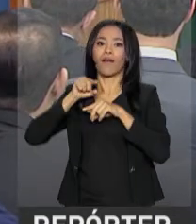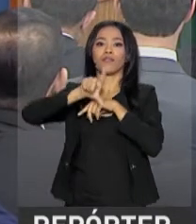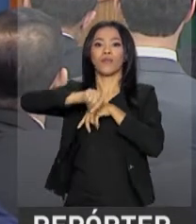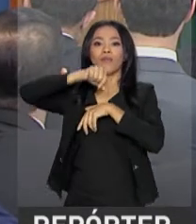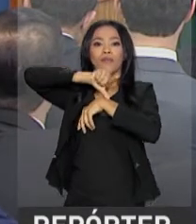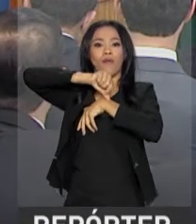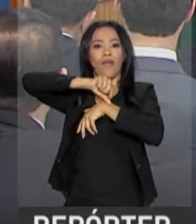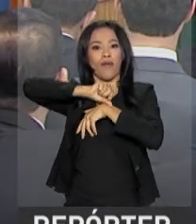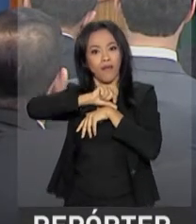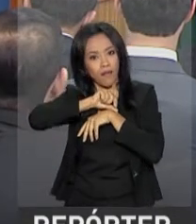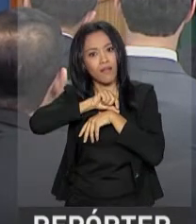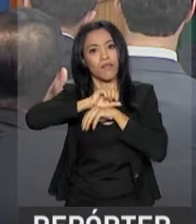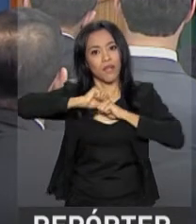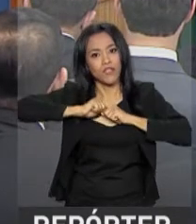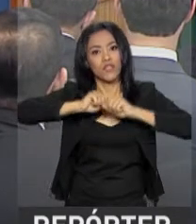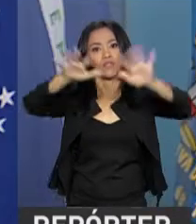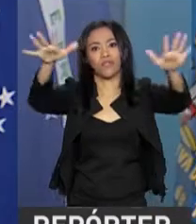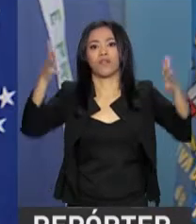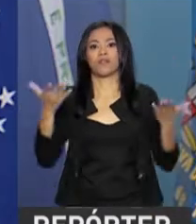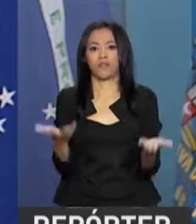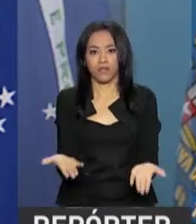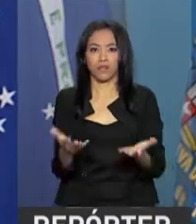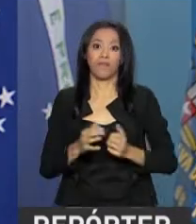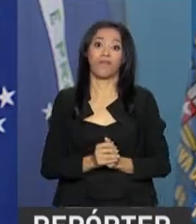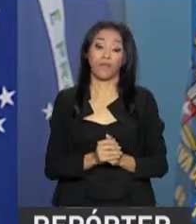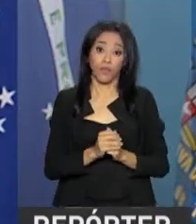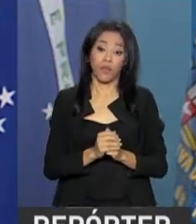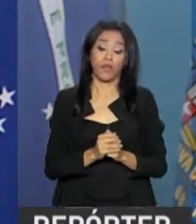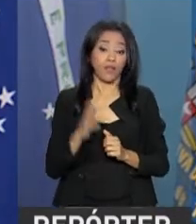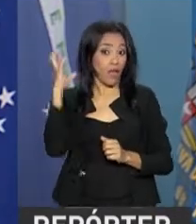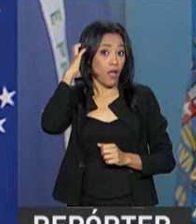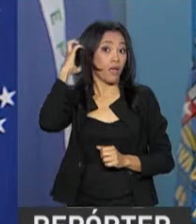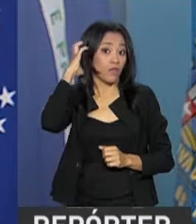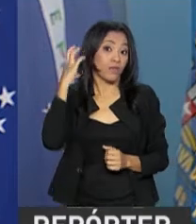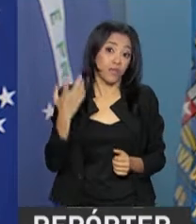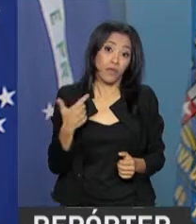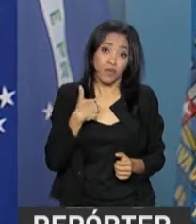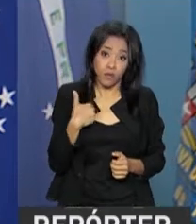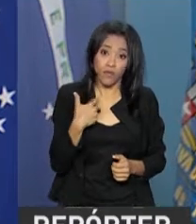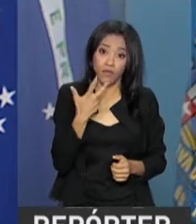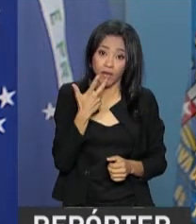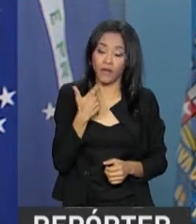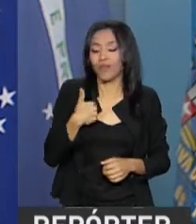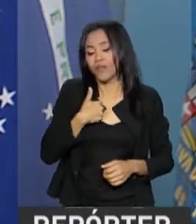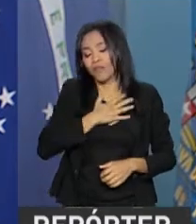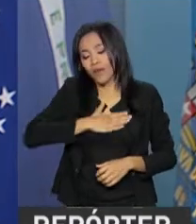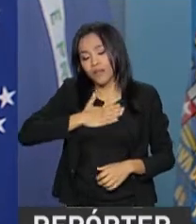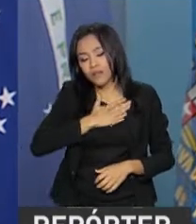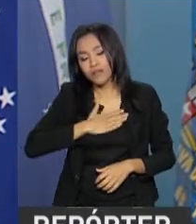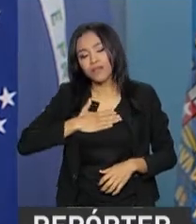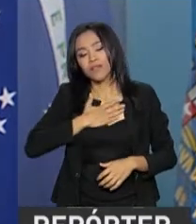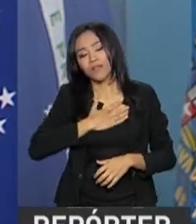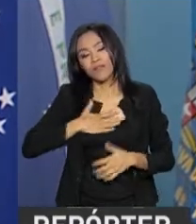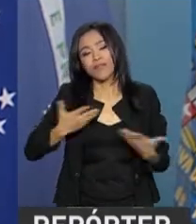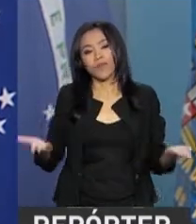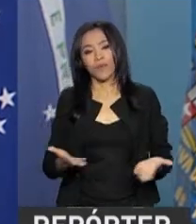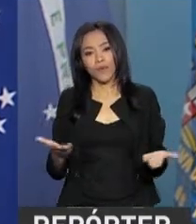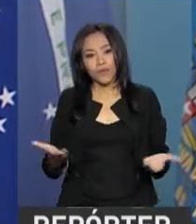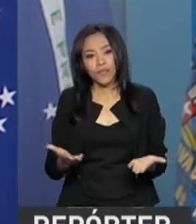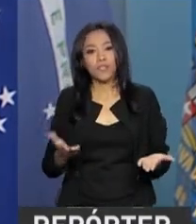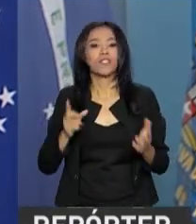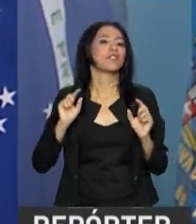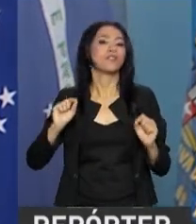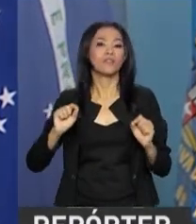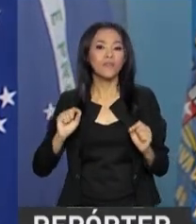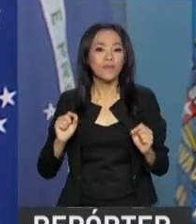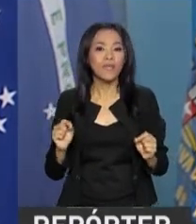esta divulgação. Então, digo eu, tenho muito prazer hoje em